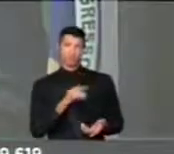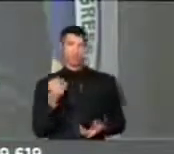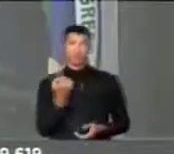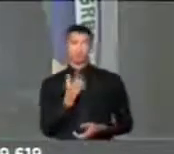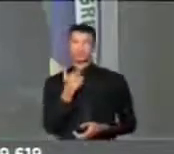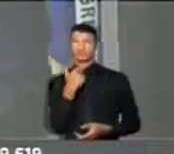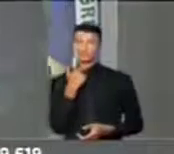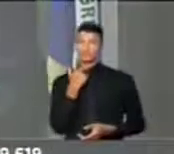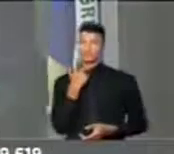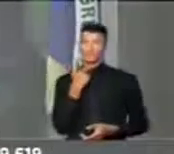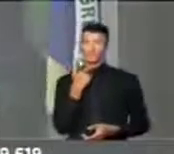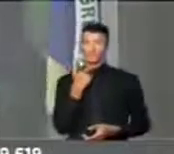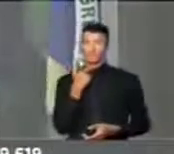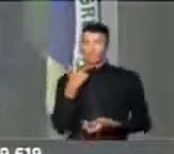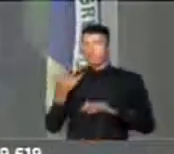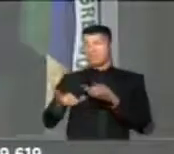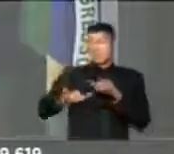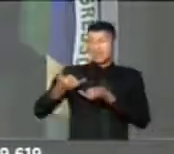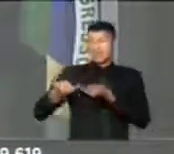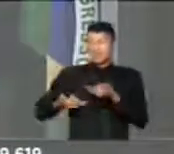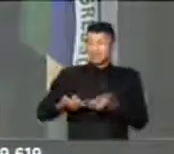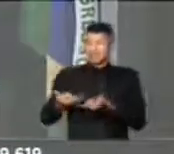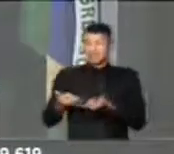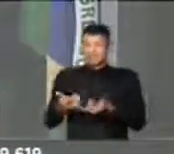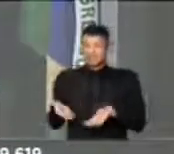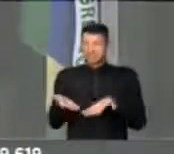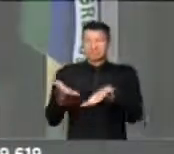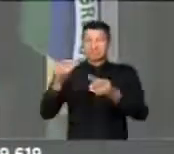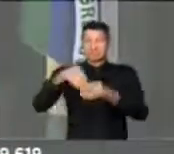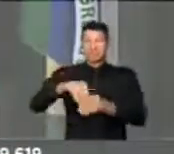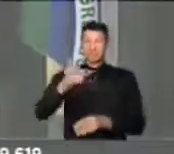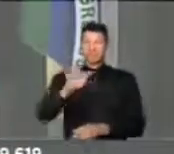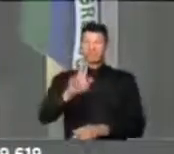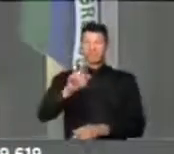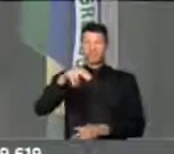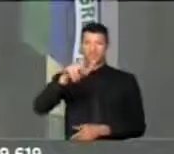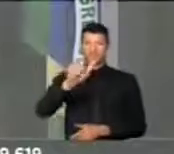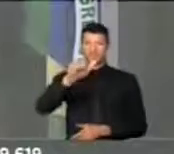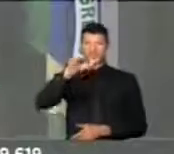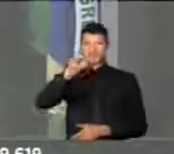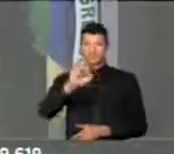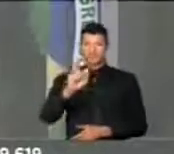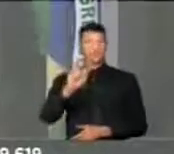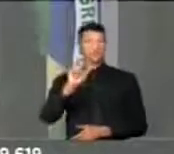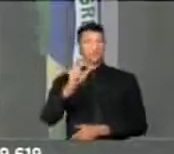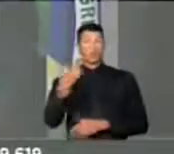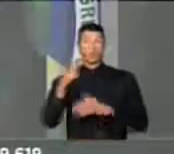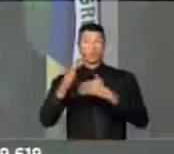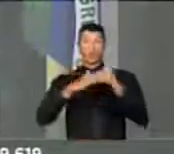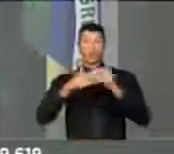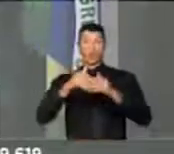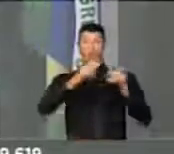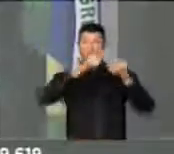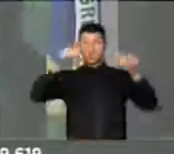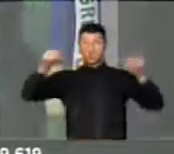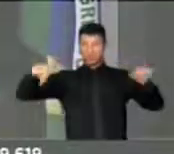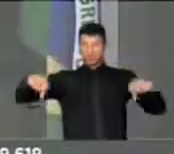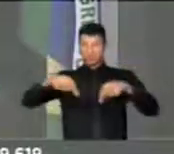Não podemos ficar brincando de botar na FUNASA ou em qualquer órgão que seja